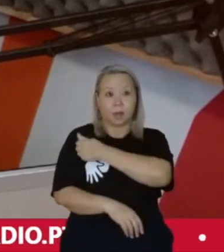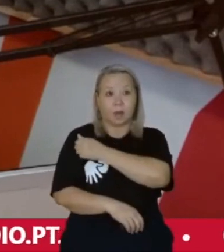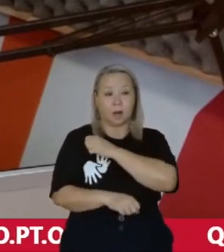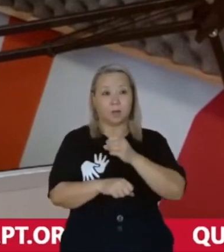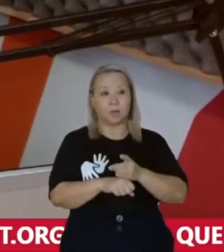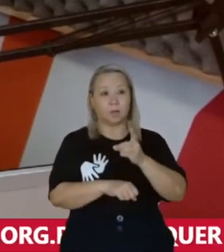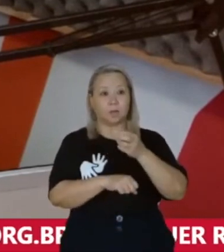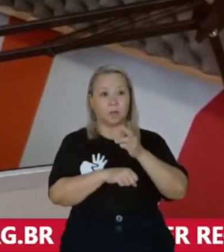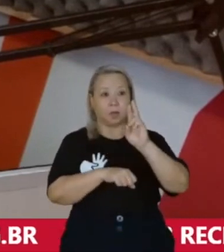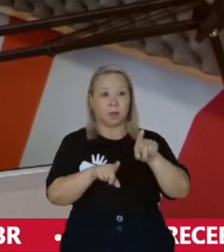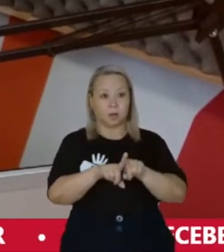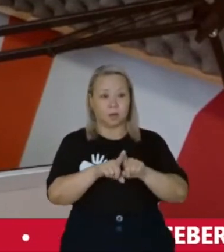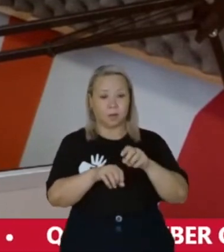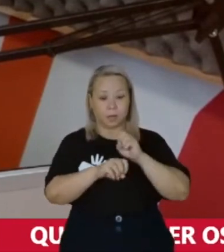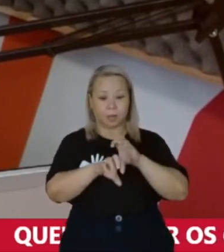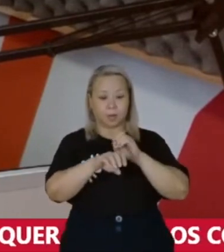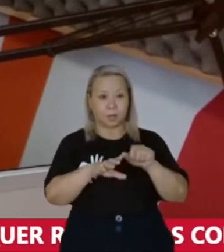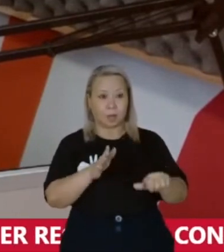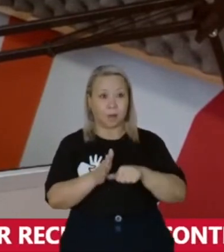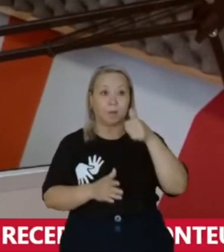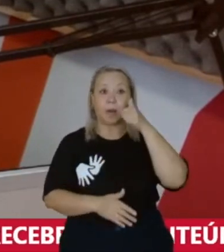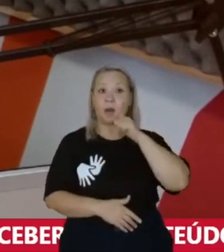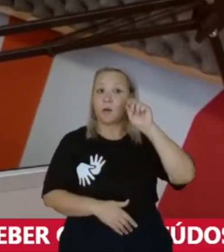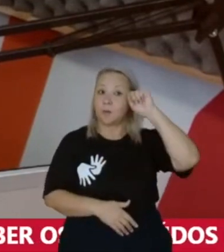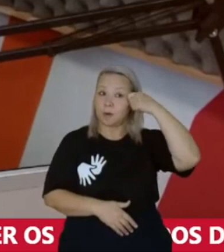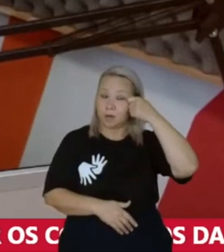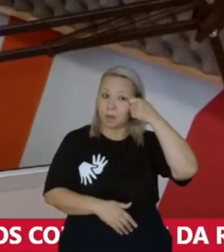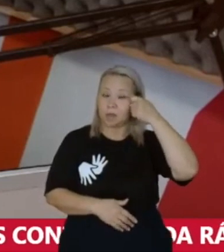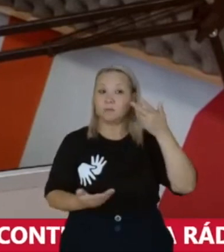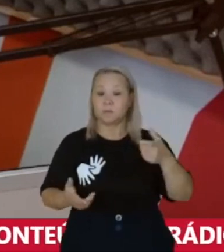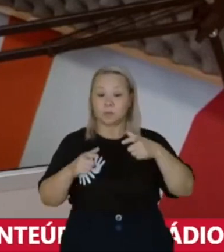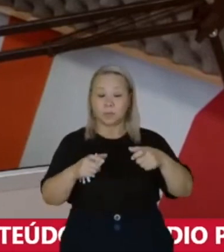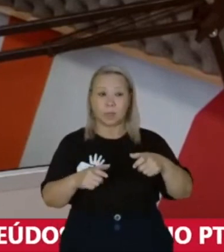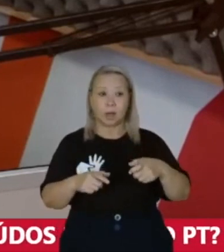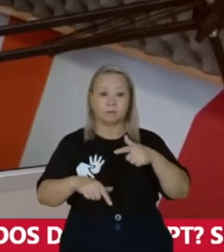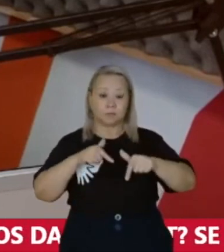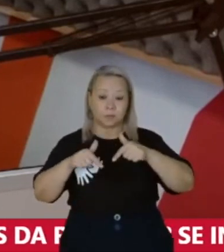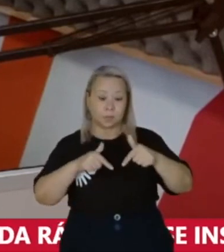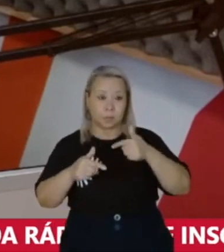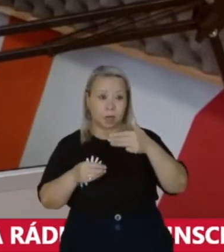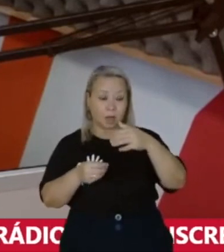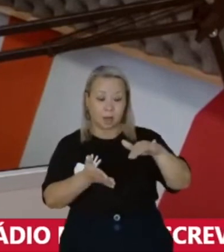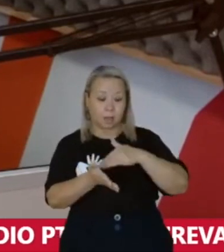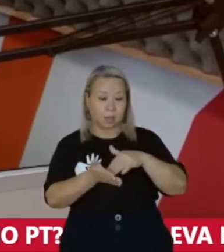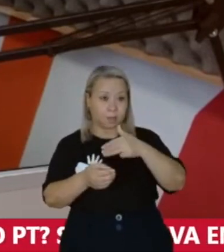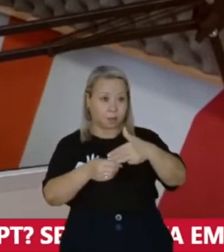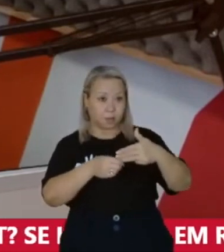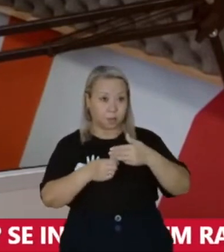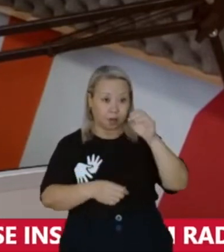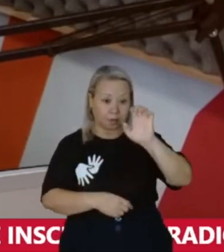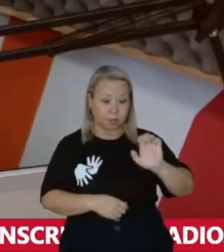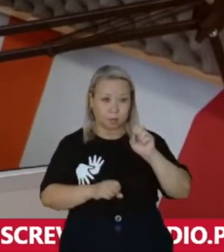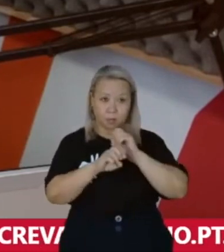doutorado também em Educação. Foi a primeira mulher negra a ocupar os cargos de secretária municipal e estadual de Educação em